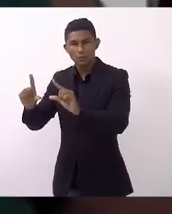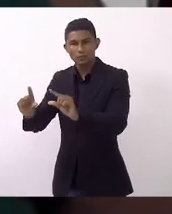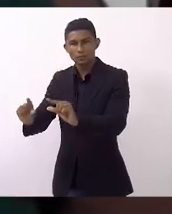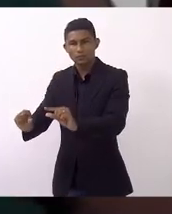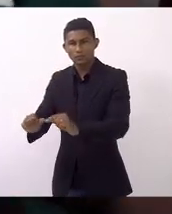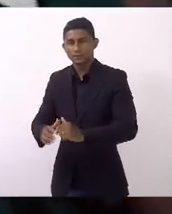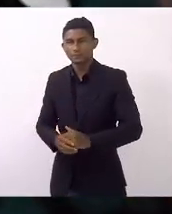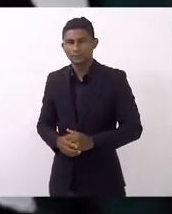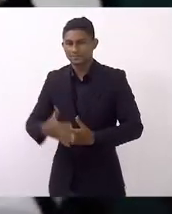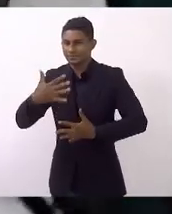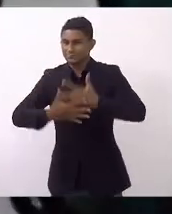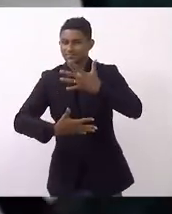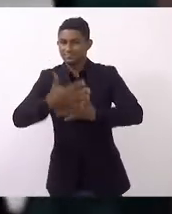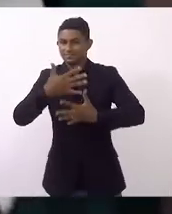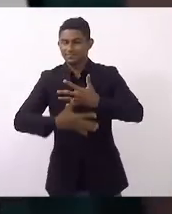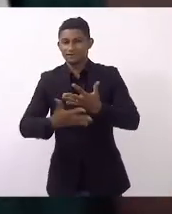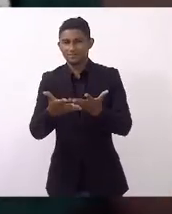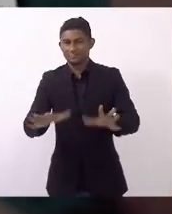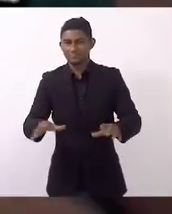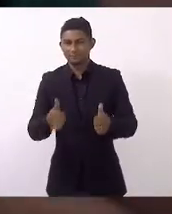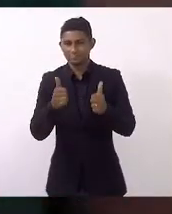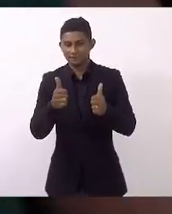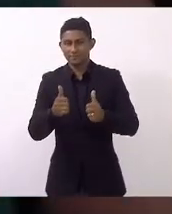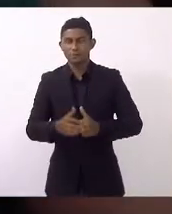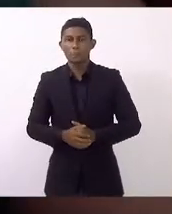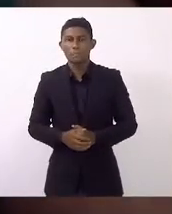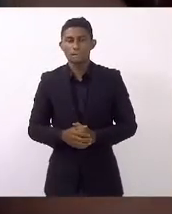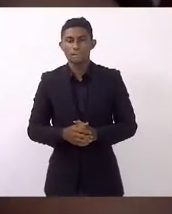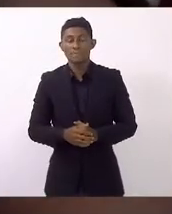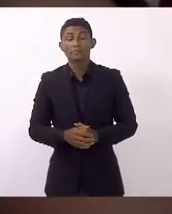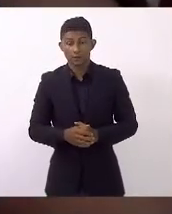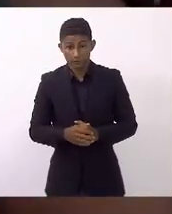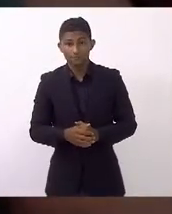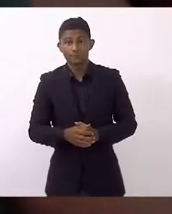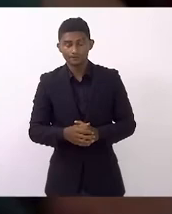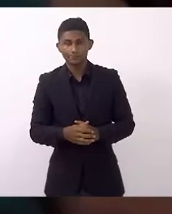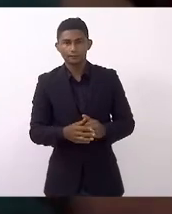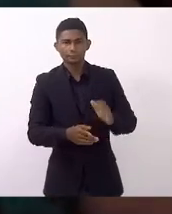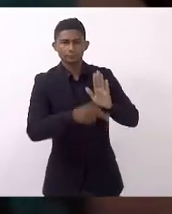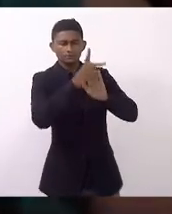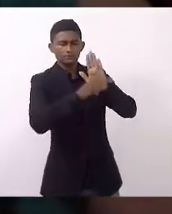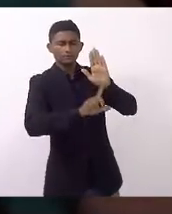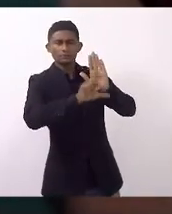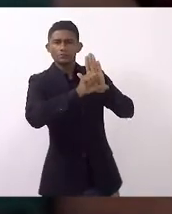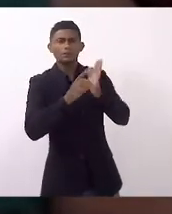Para não atrapalhar aqui a discussão. Bom, esse projeto, ele